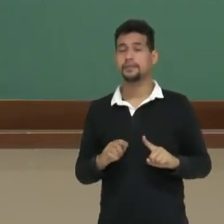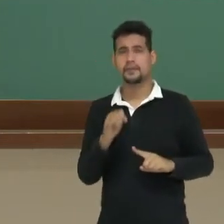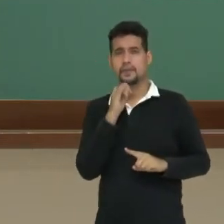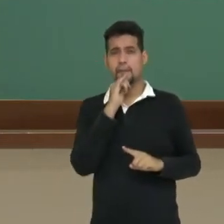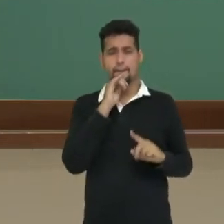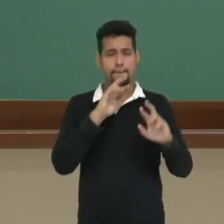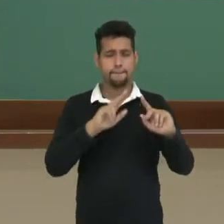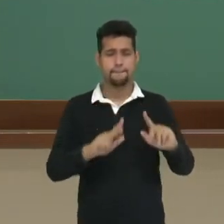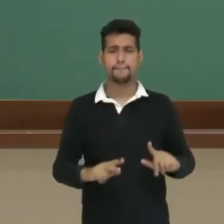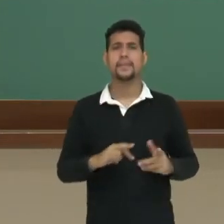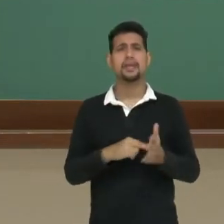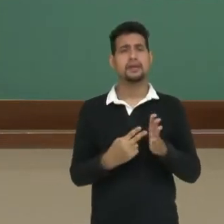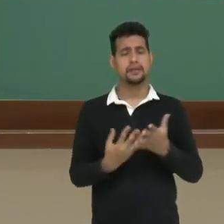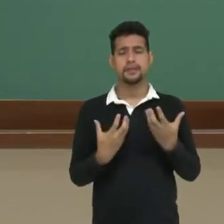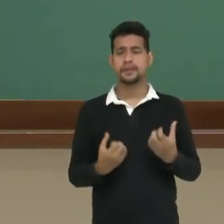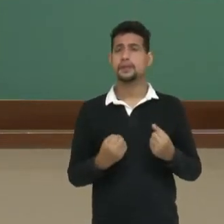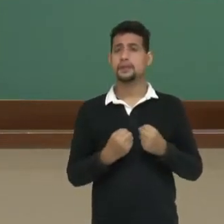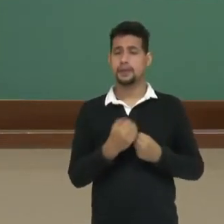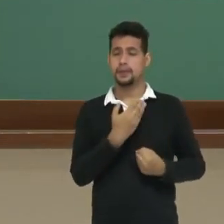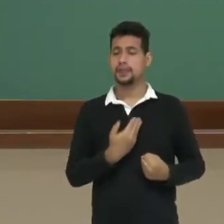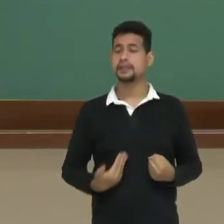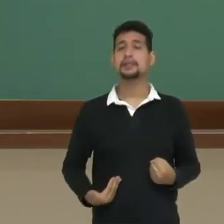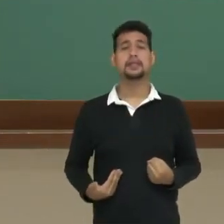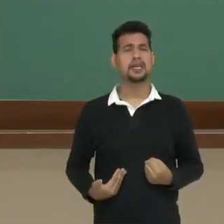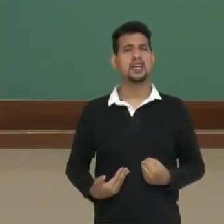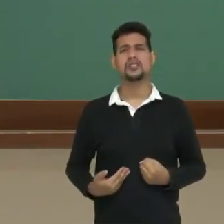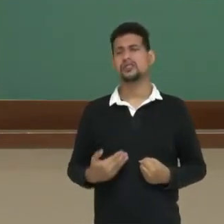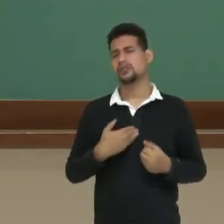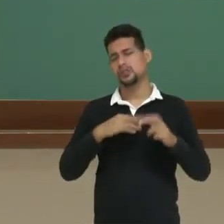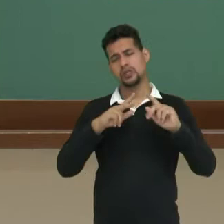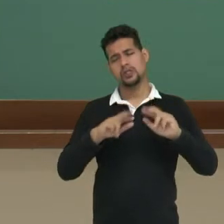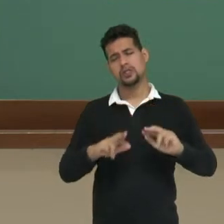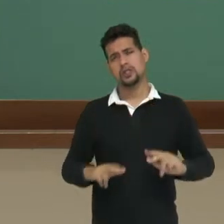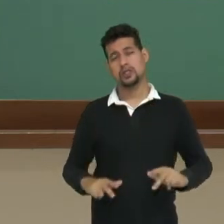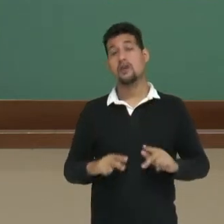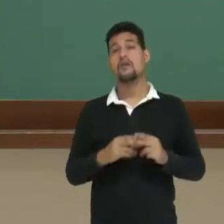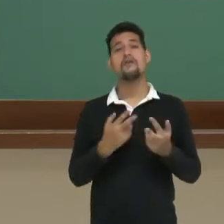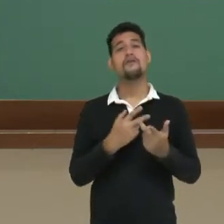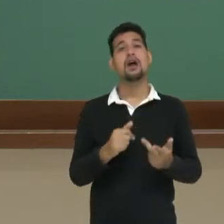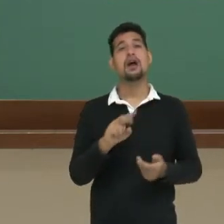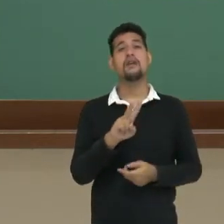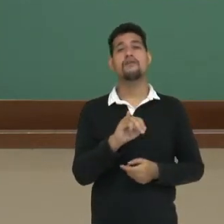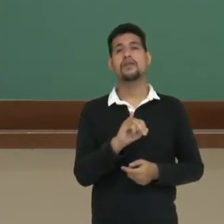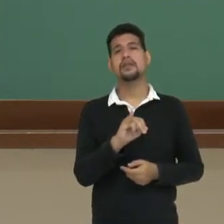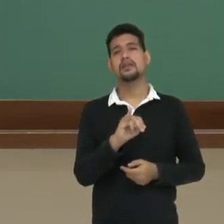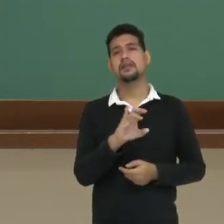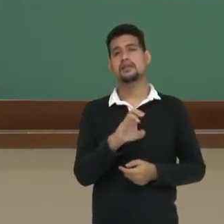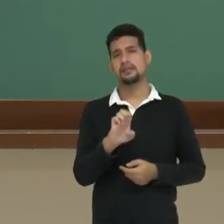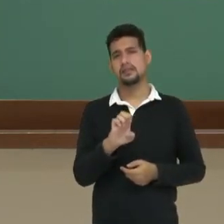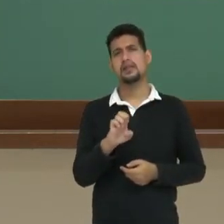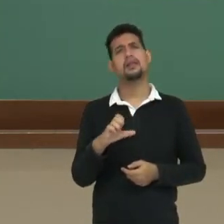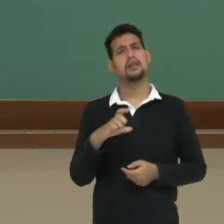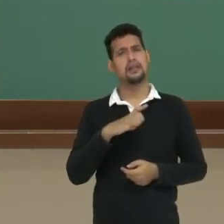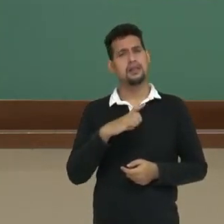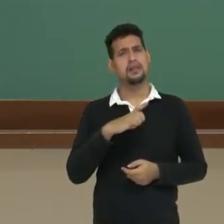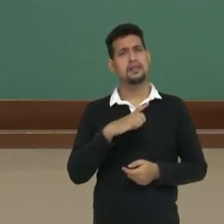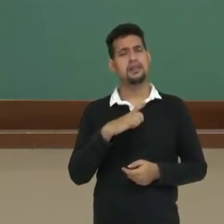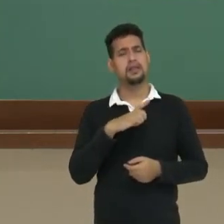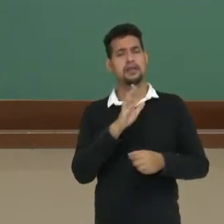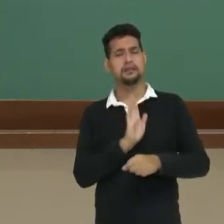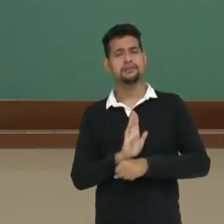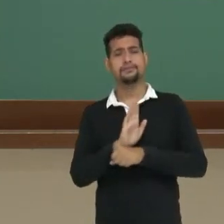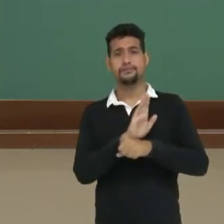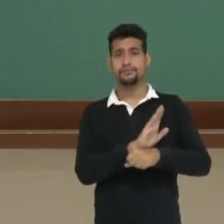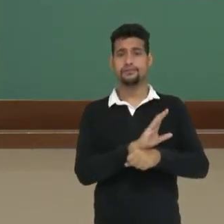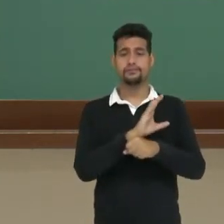presidentes, muitos deles assumiam a presidência, presidentes generais, militares, com vices que eram civis. Então você vai ter também o apoio